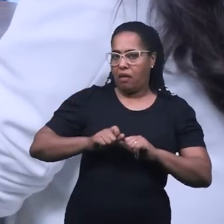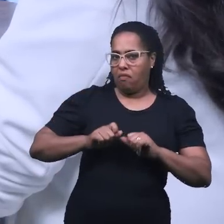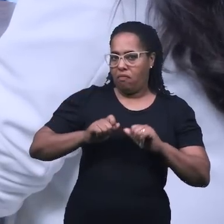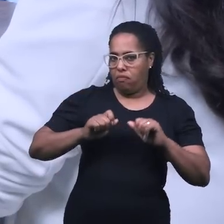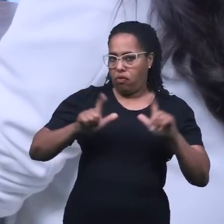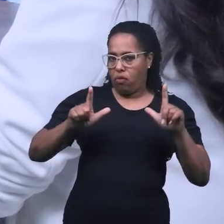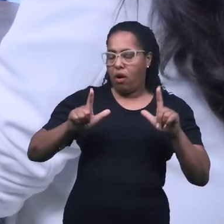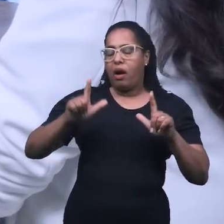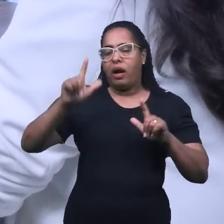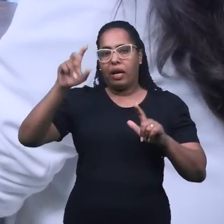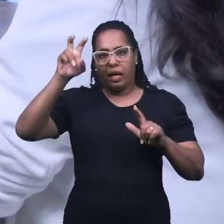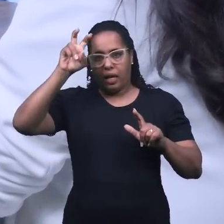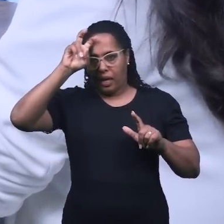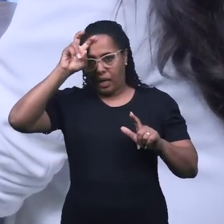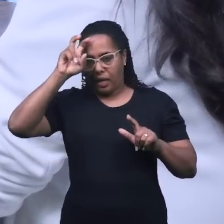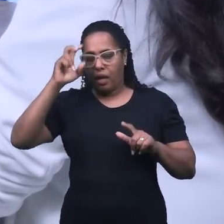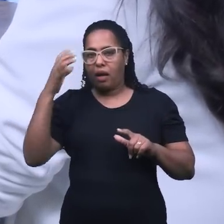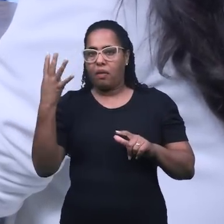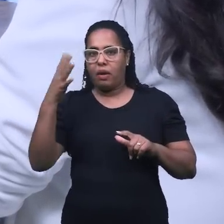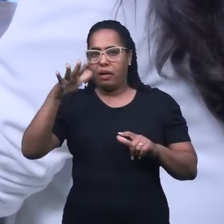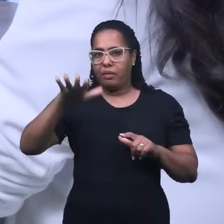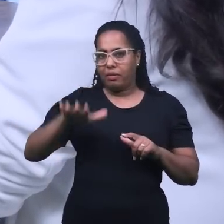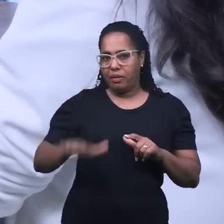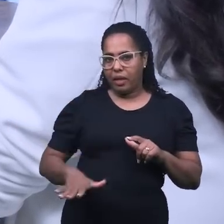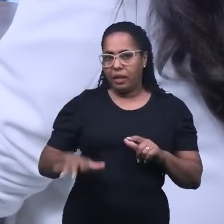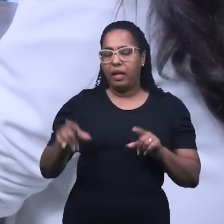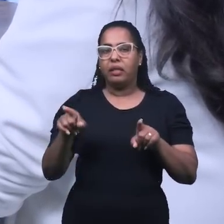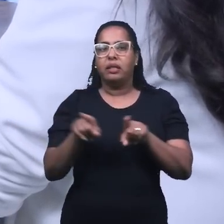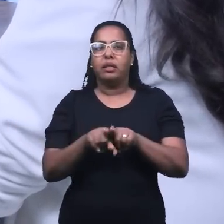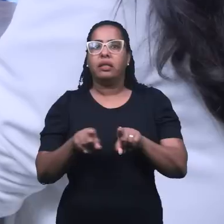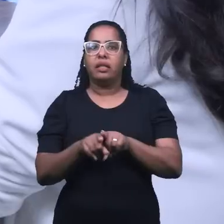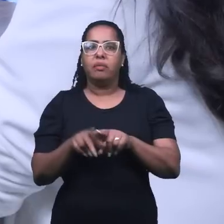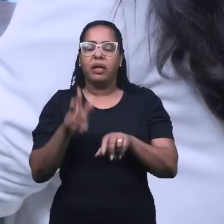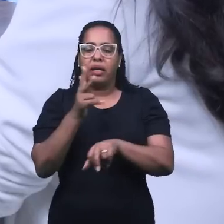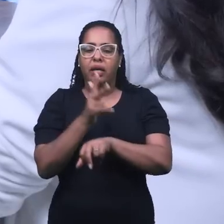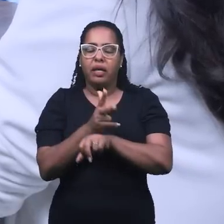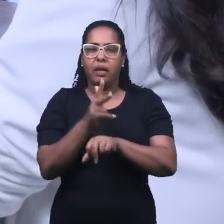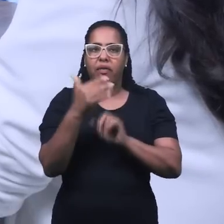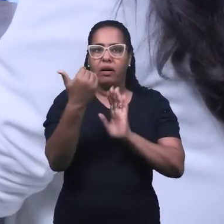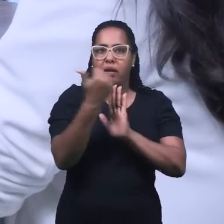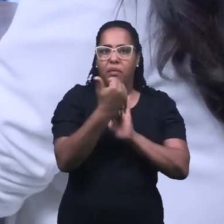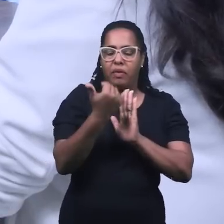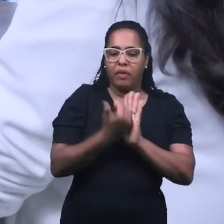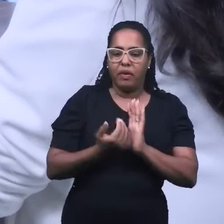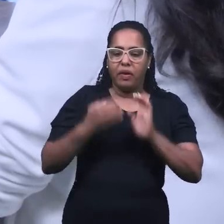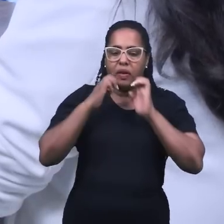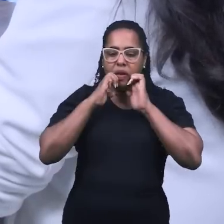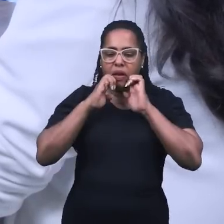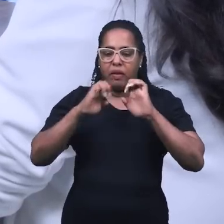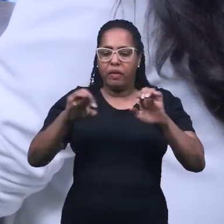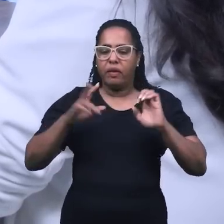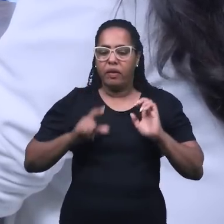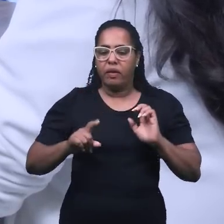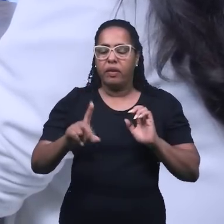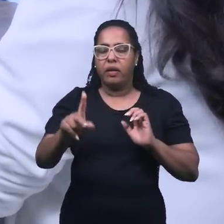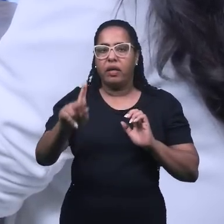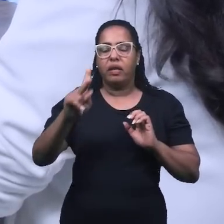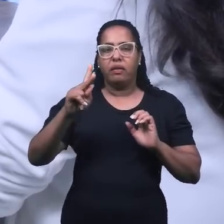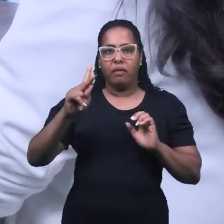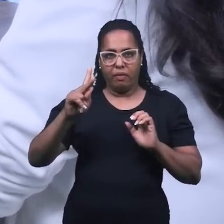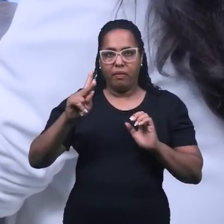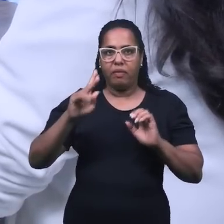na quinta-feira, né? No canal do YouTube, às 4h. E a gente também gravava já para o programa, anunciando o Evangelho